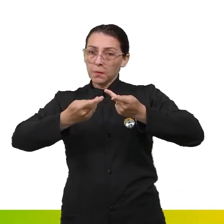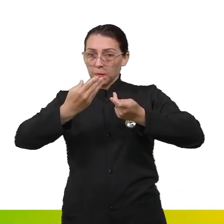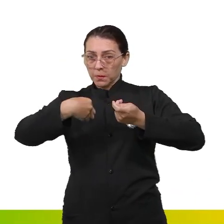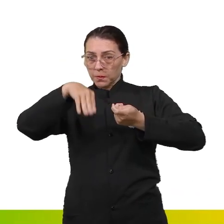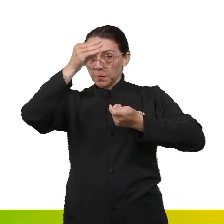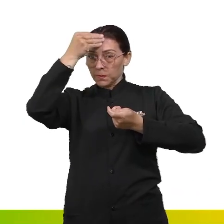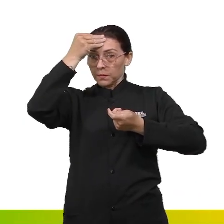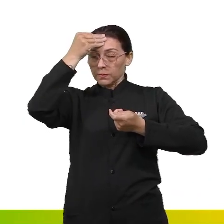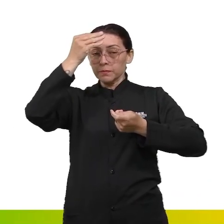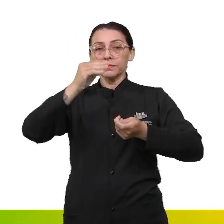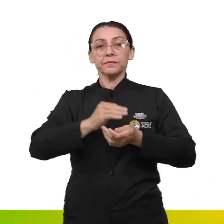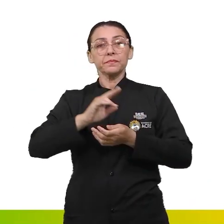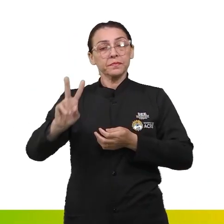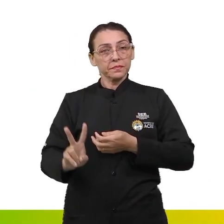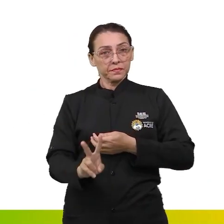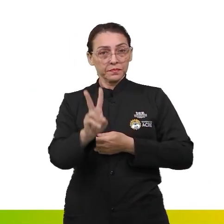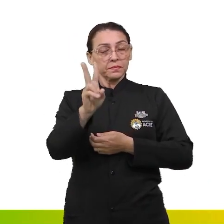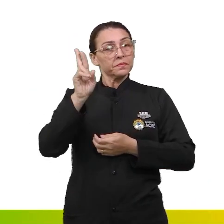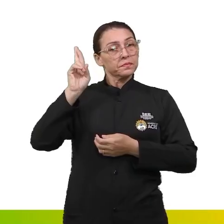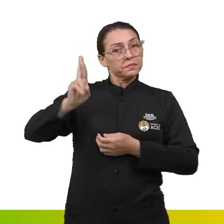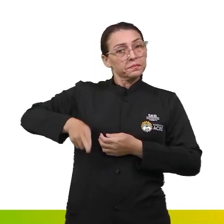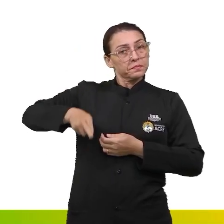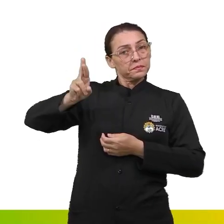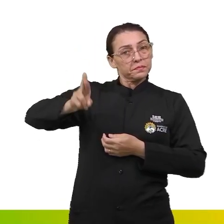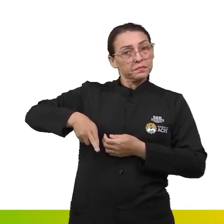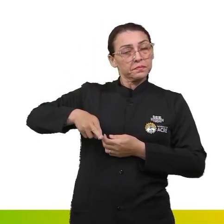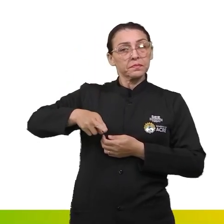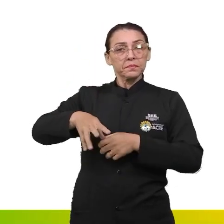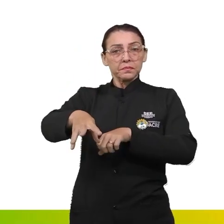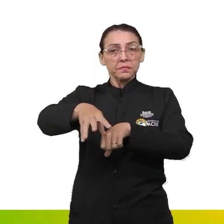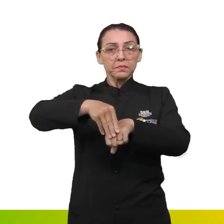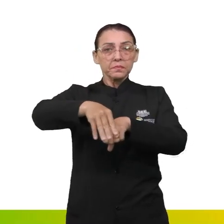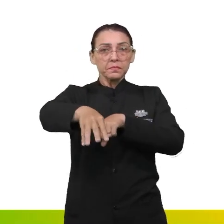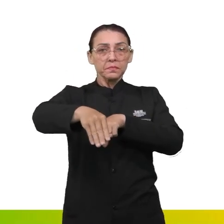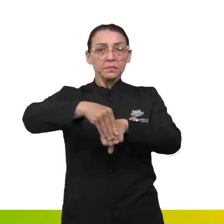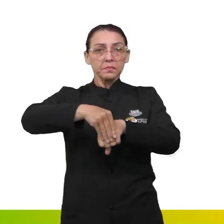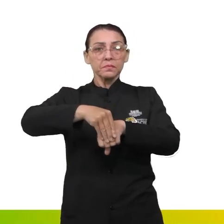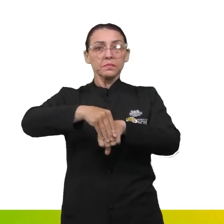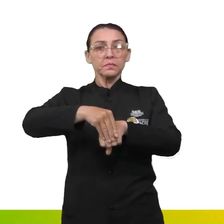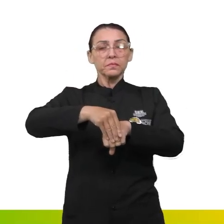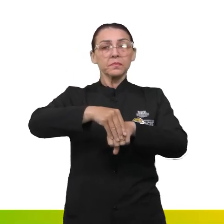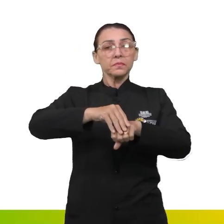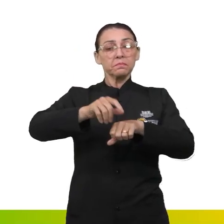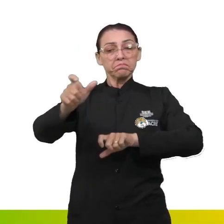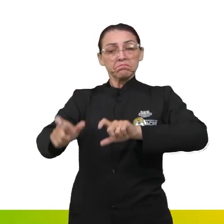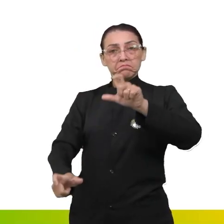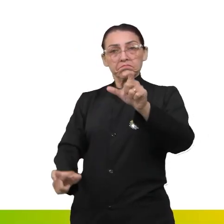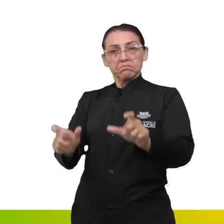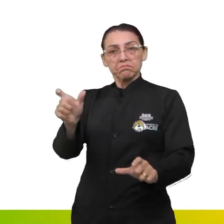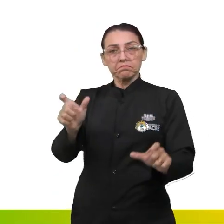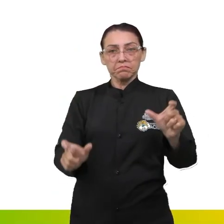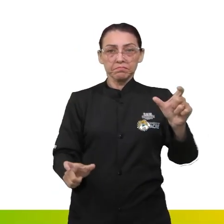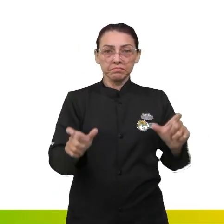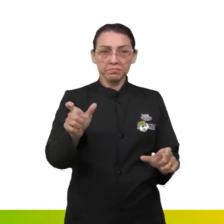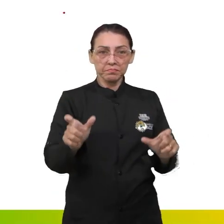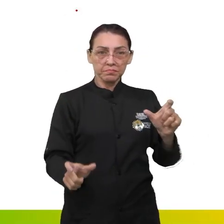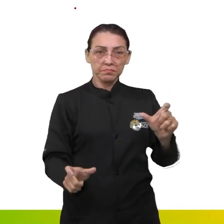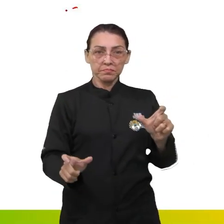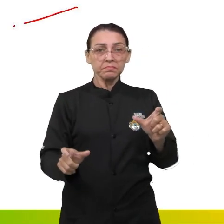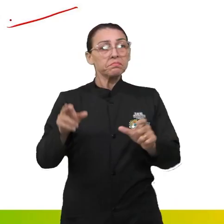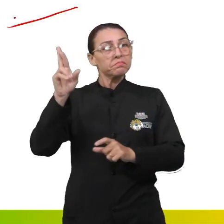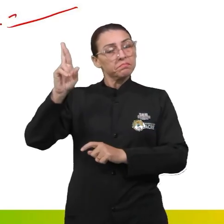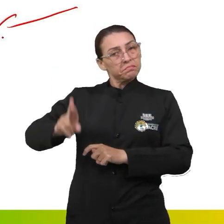isso. Valorizou a razão e o conhecimento do ser humano.